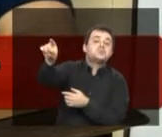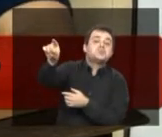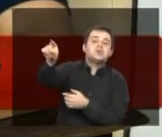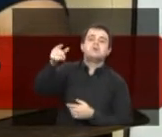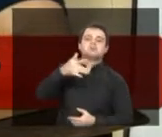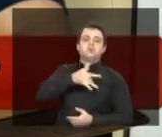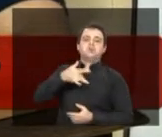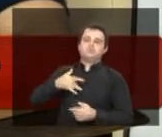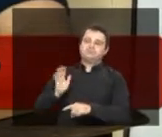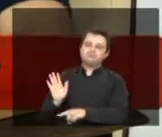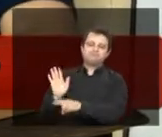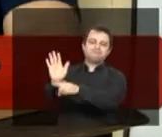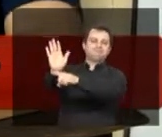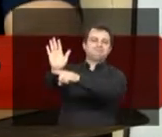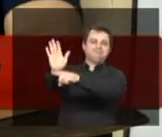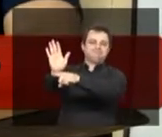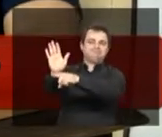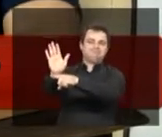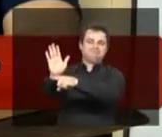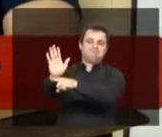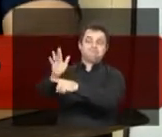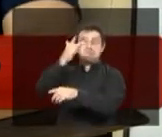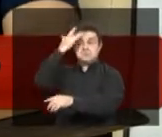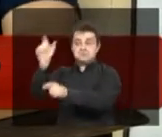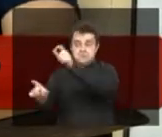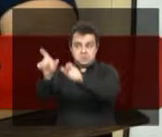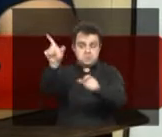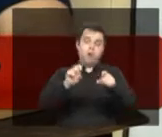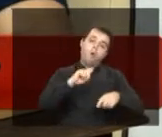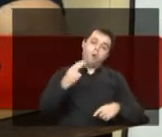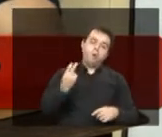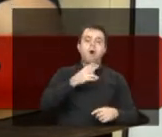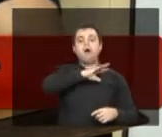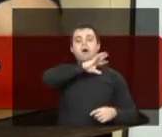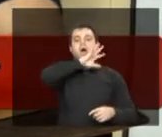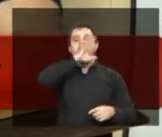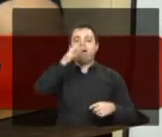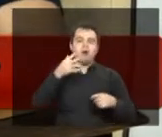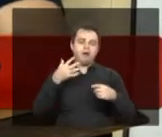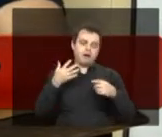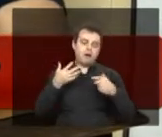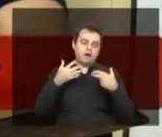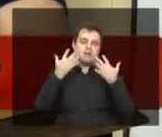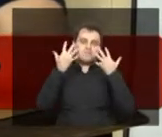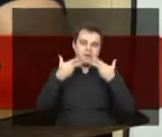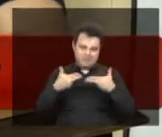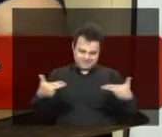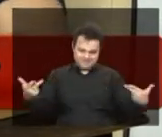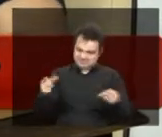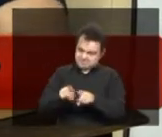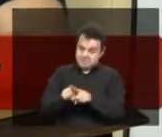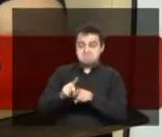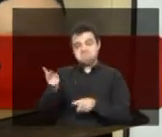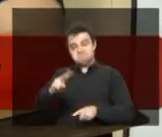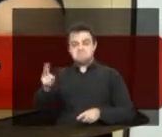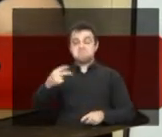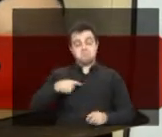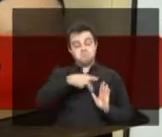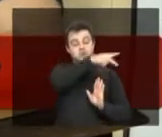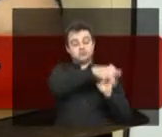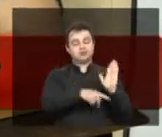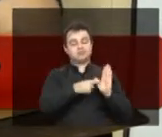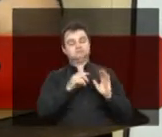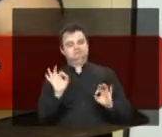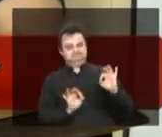Fundo Municipal da Saúde, tanto para a saúde humana quanto para a saúde animal. Então, também a gente está com esse